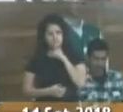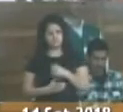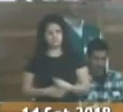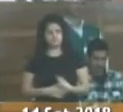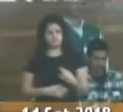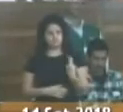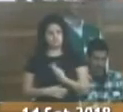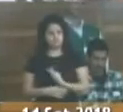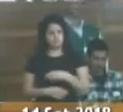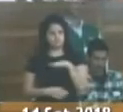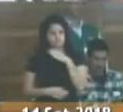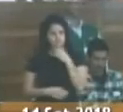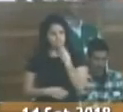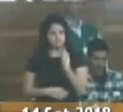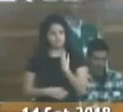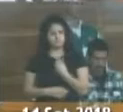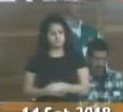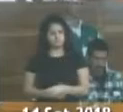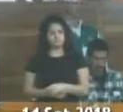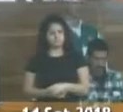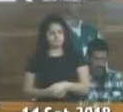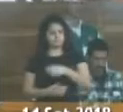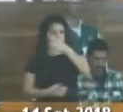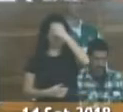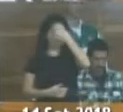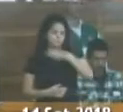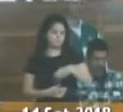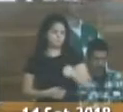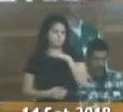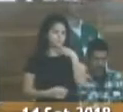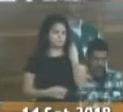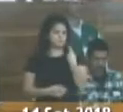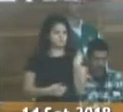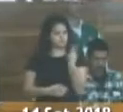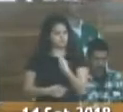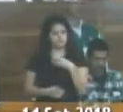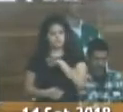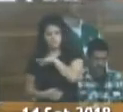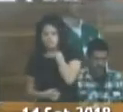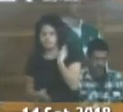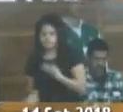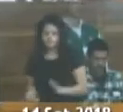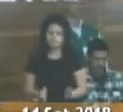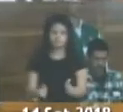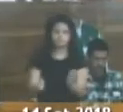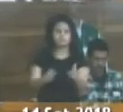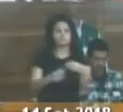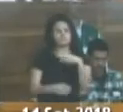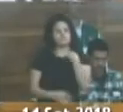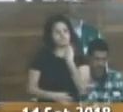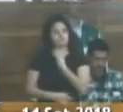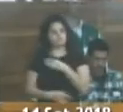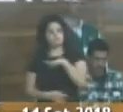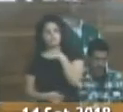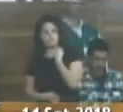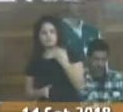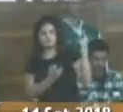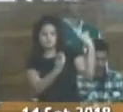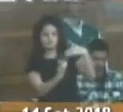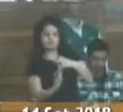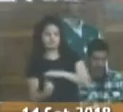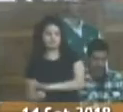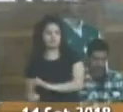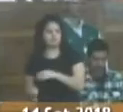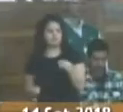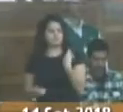uns assassinos. O ser humano é assassino. A gente mata os rios, a gente mata as cachoeiras, a